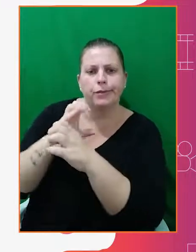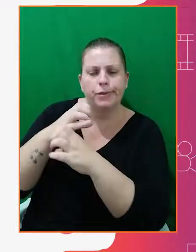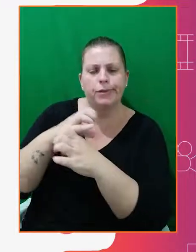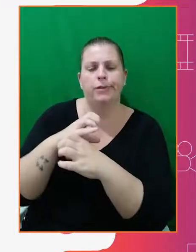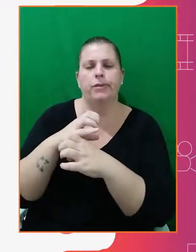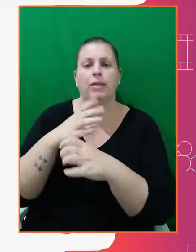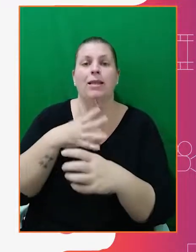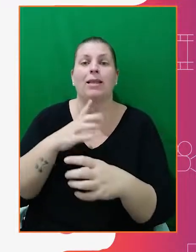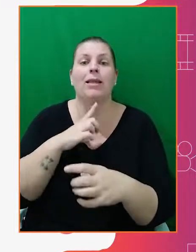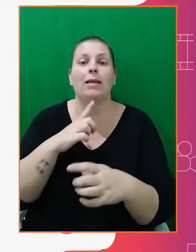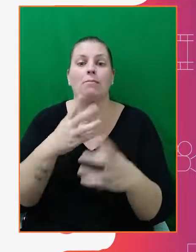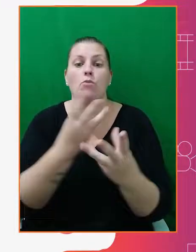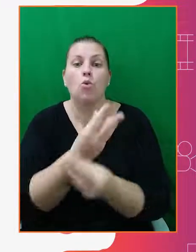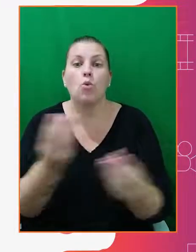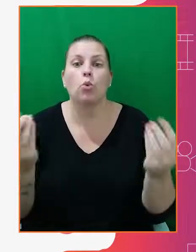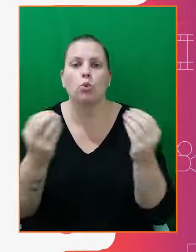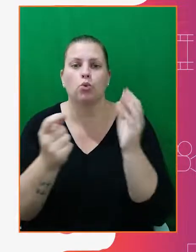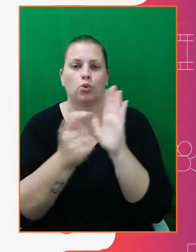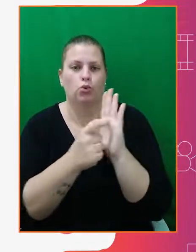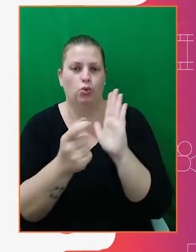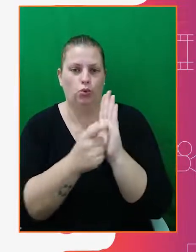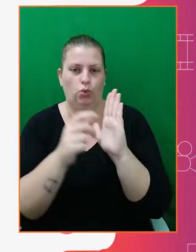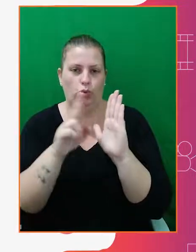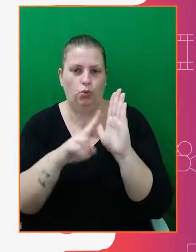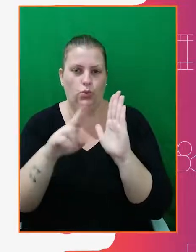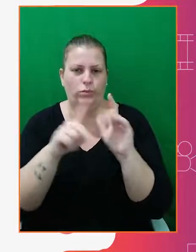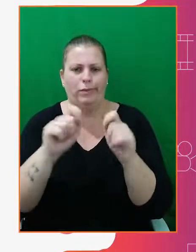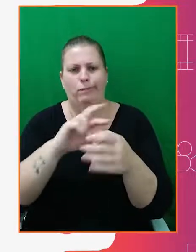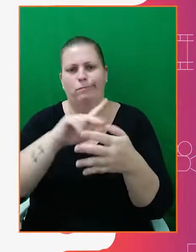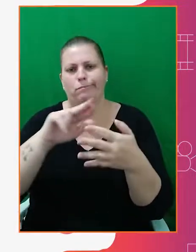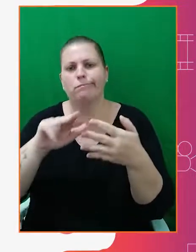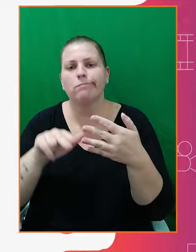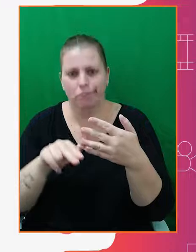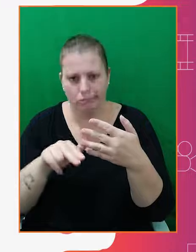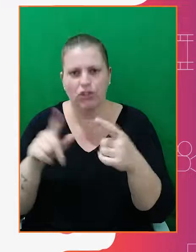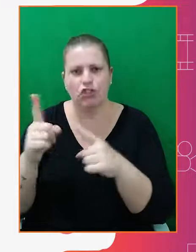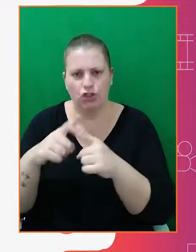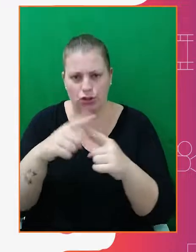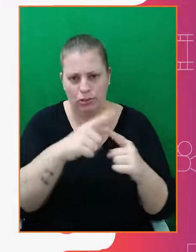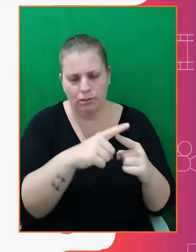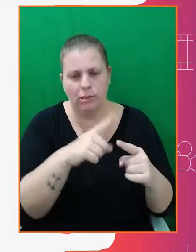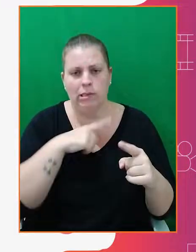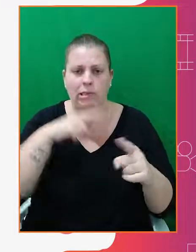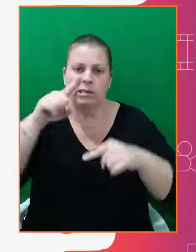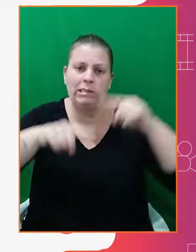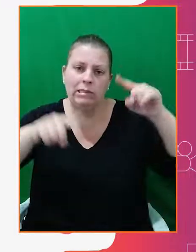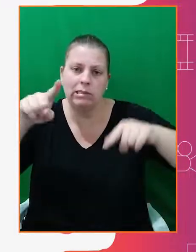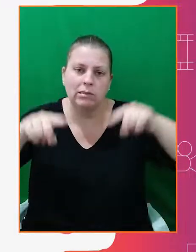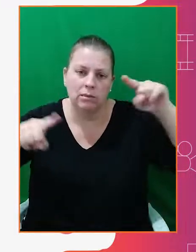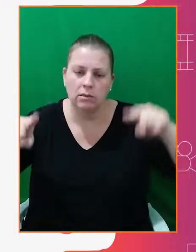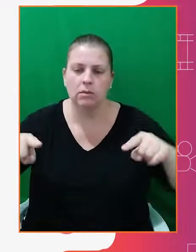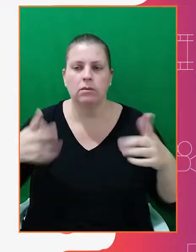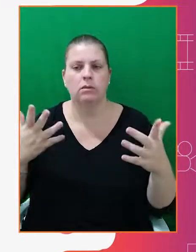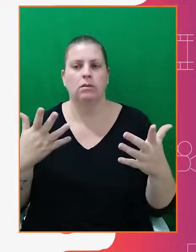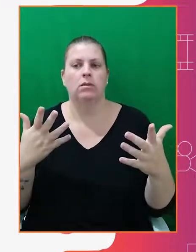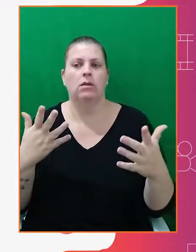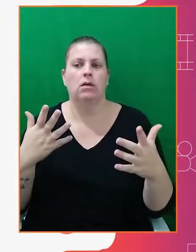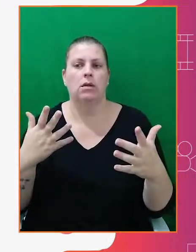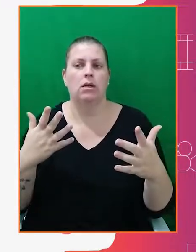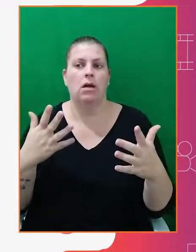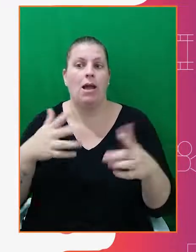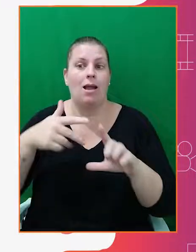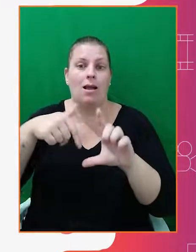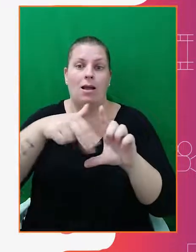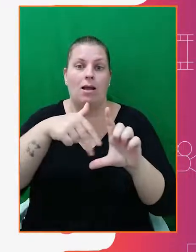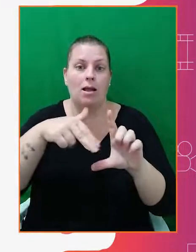há muitos softwares ofertados no mercado. Tem muitas variações entre estúdios, e